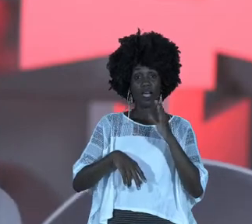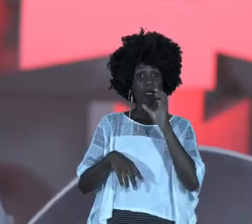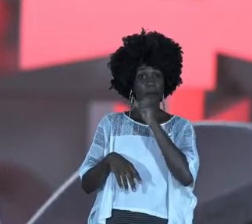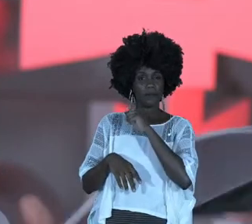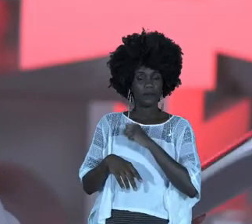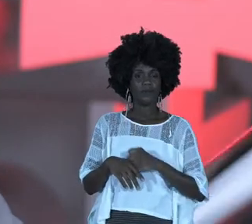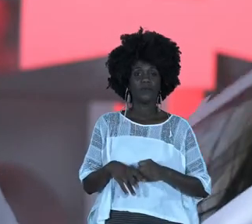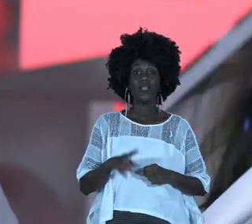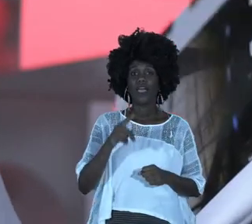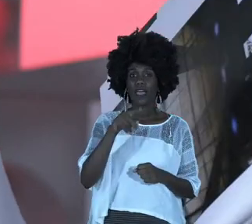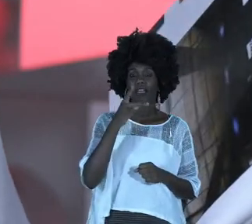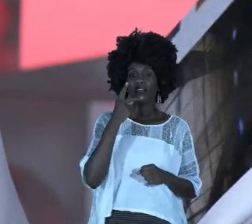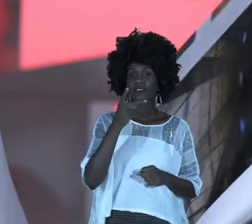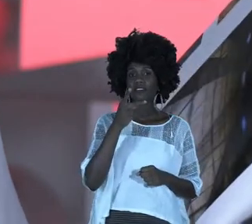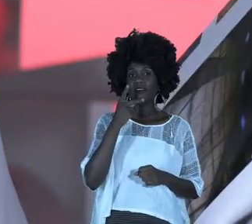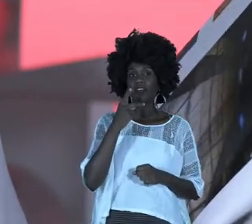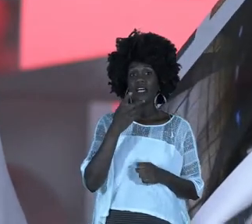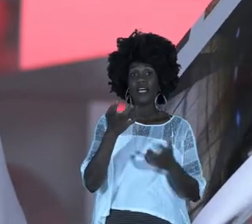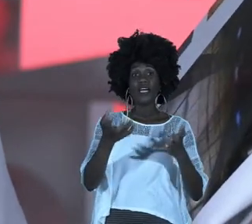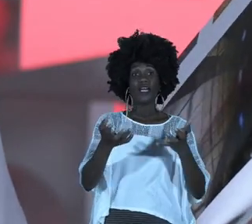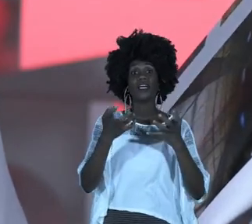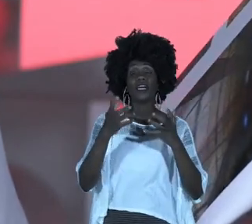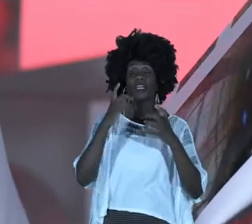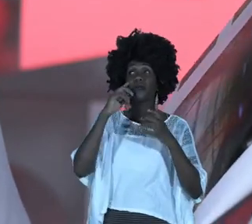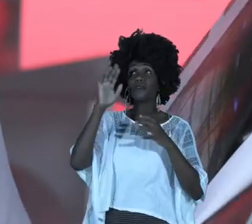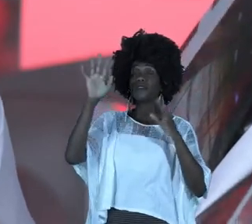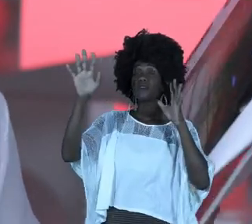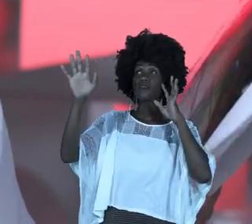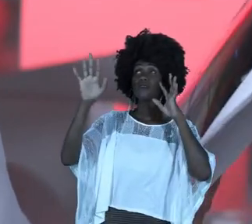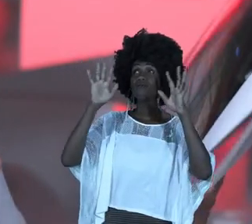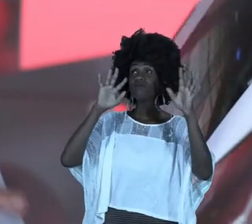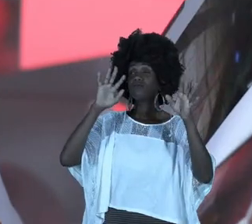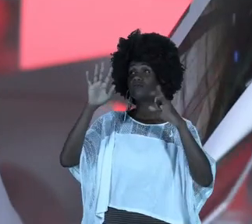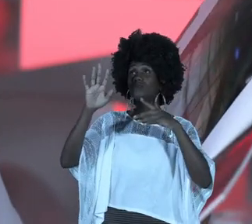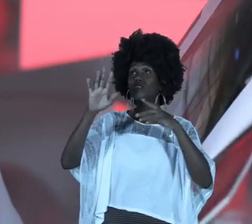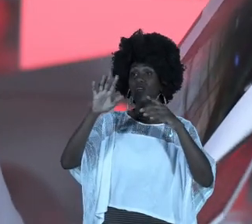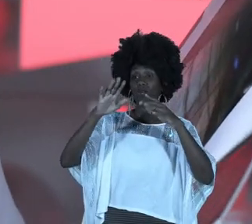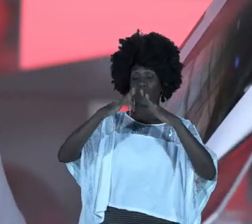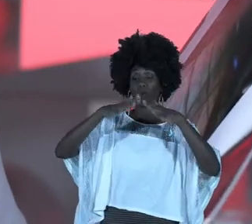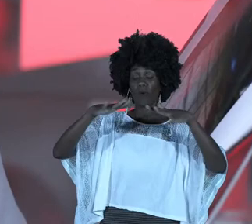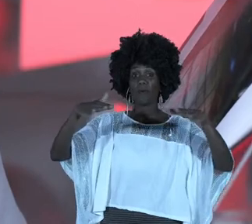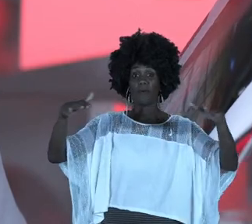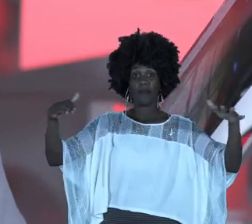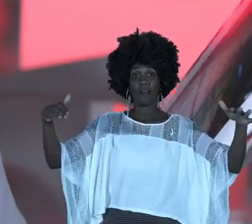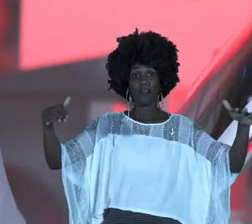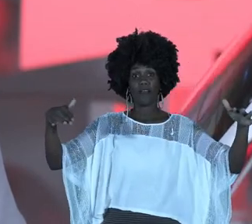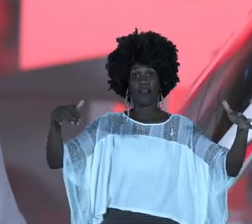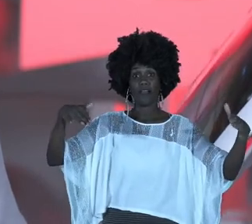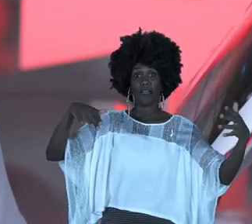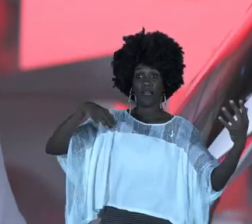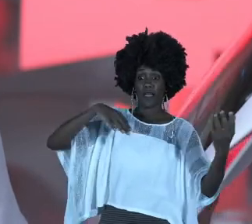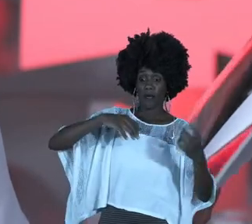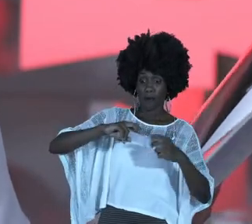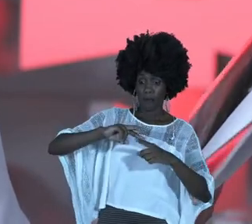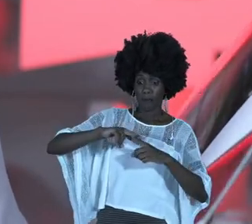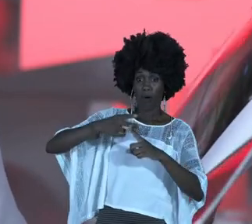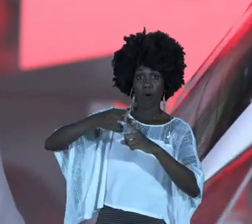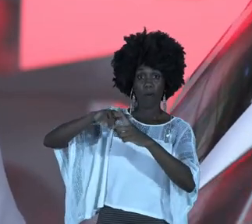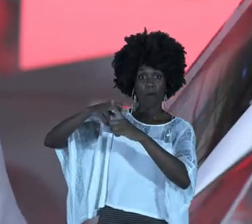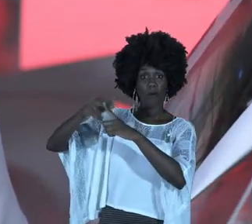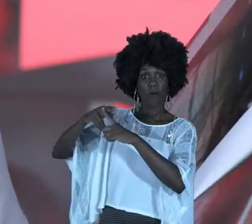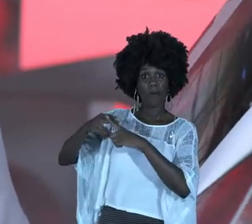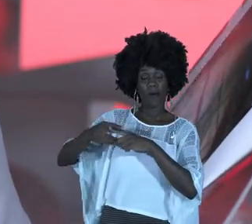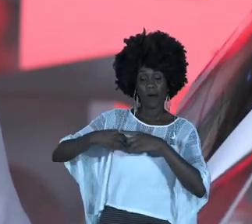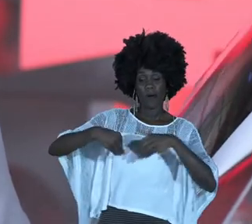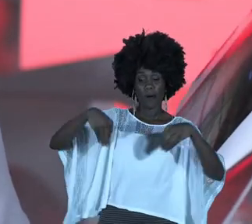ó. Ela fala, ó, queremos a ilusão grande do mar, multiplicada em suas malhas de